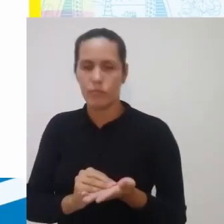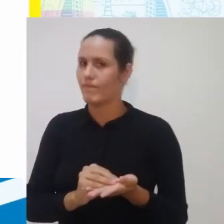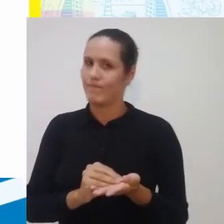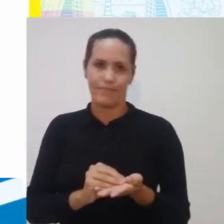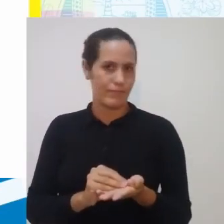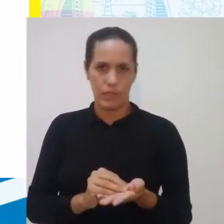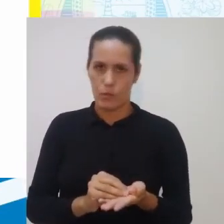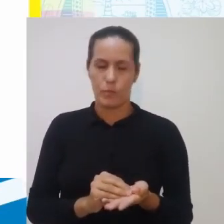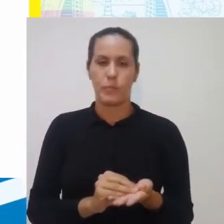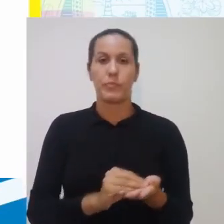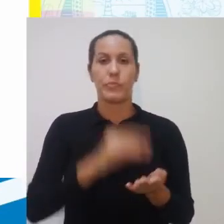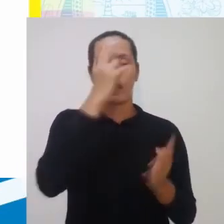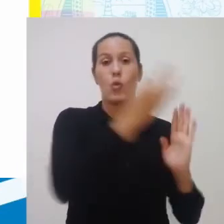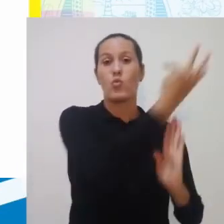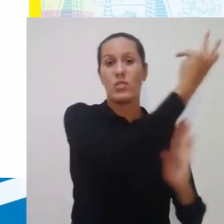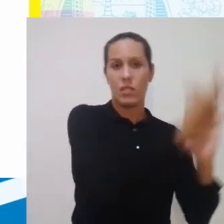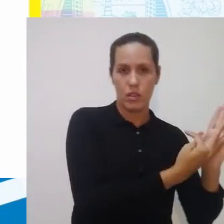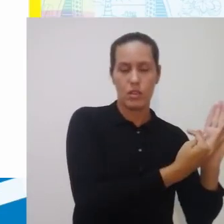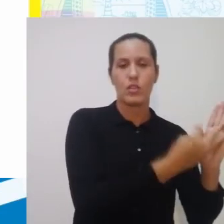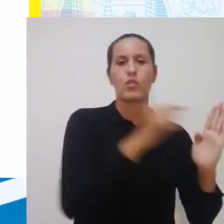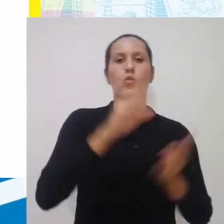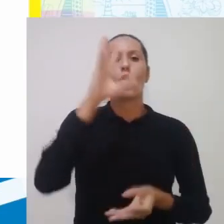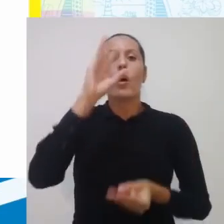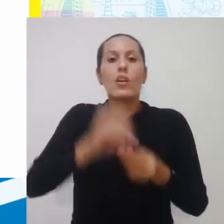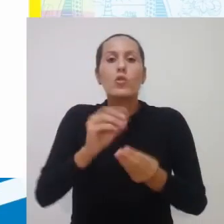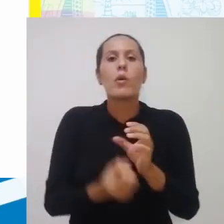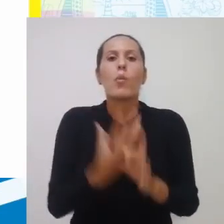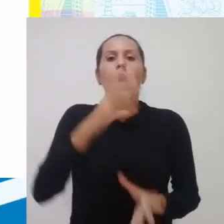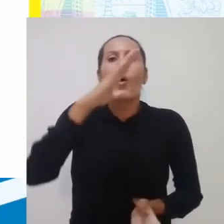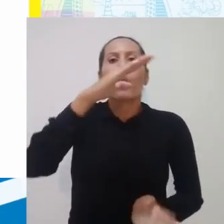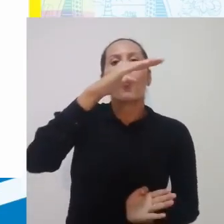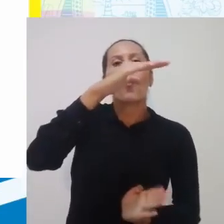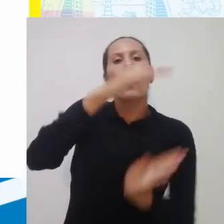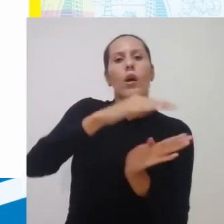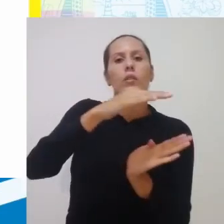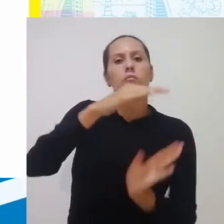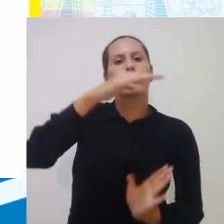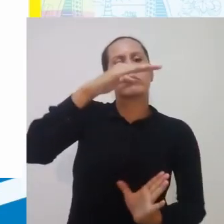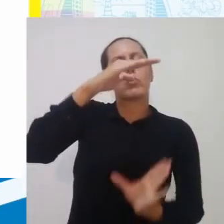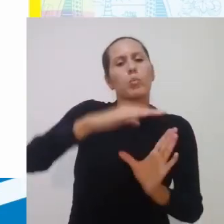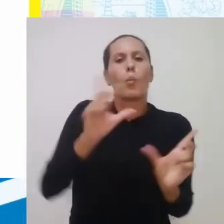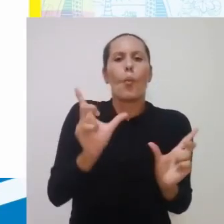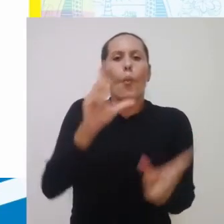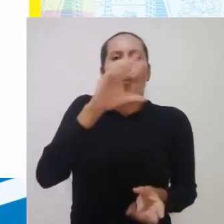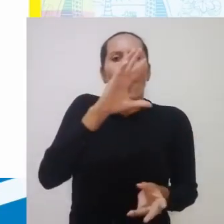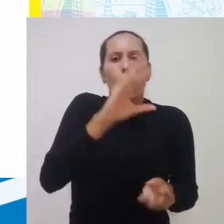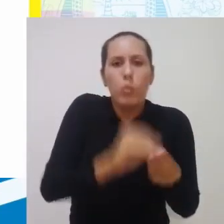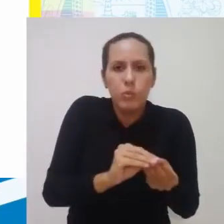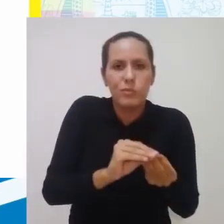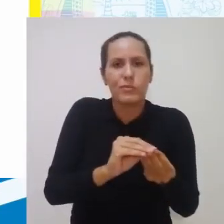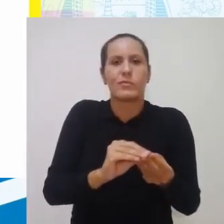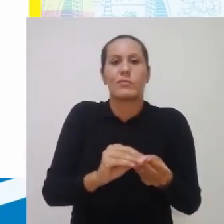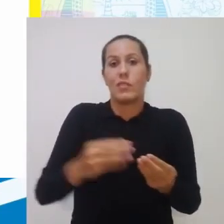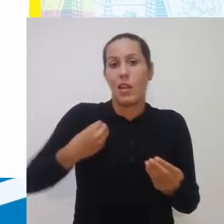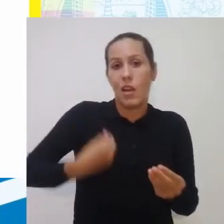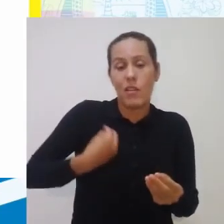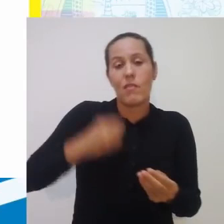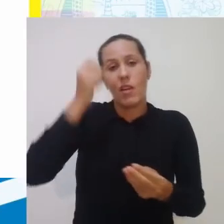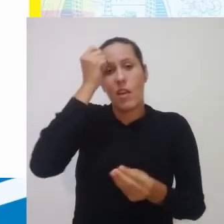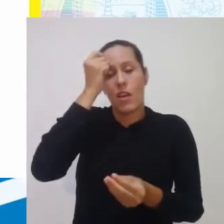forma compacta, menor daquele texto original, mas que vai dar para a pessoa que está lendo o seu resumo